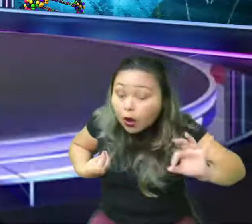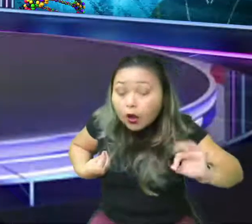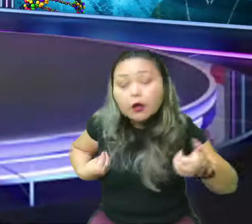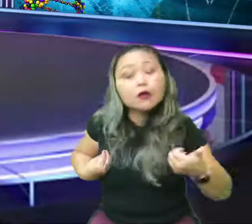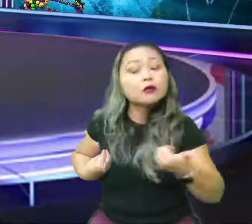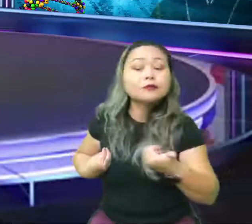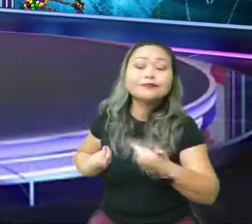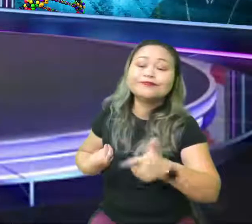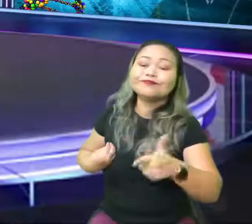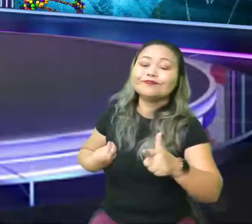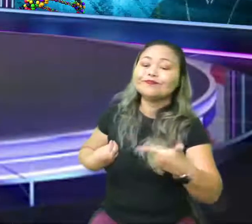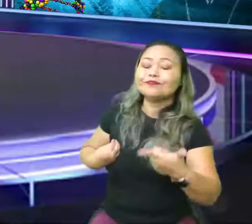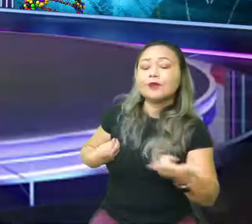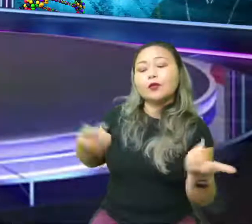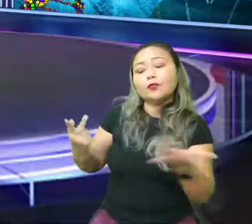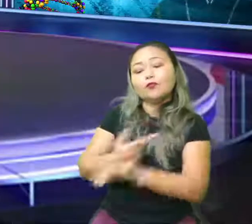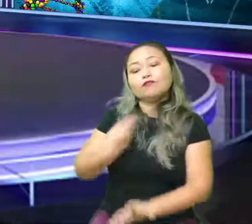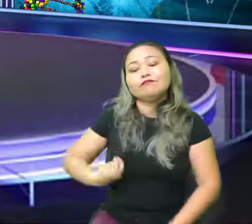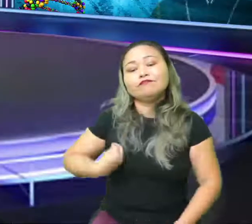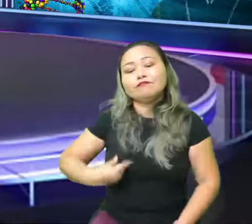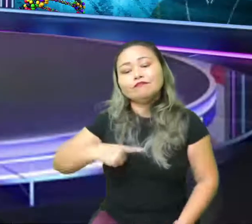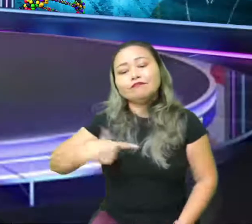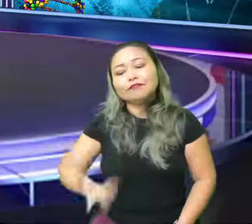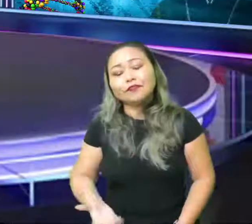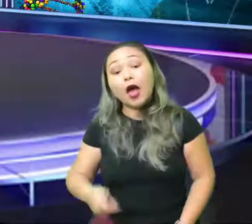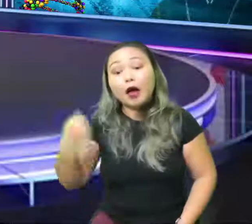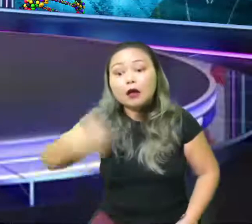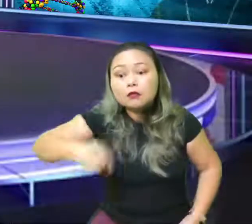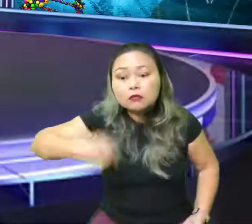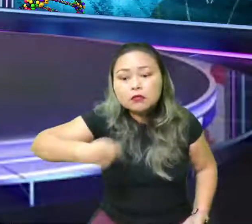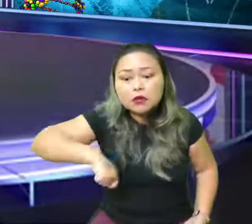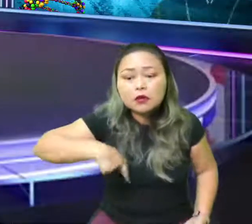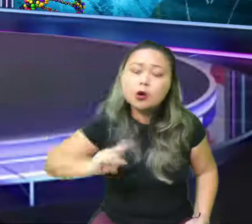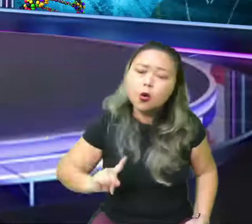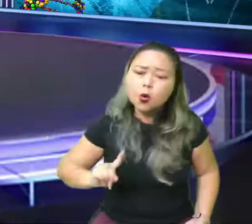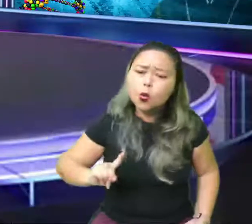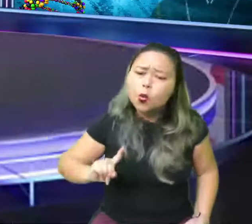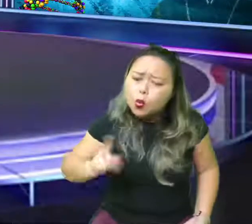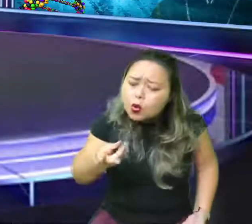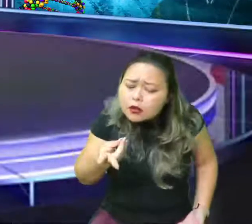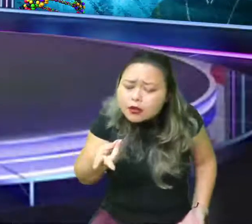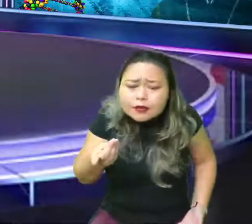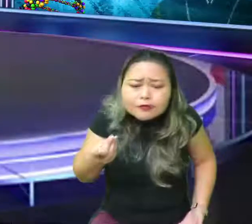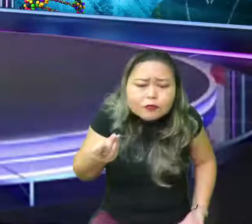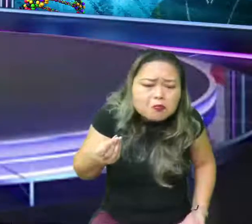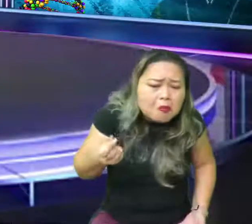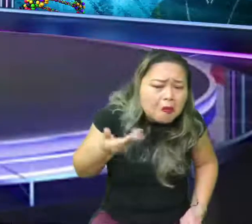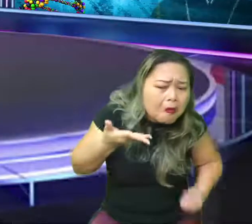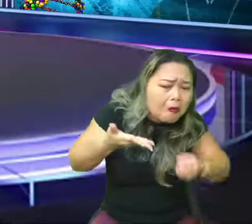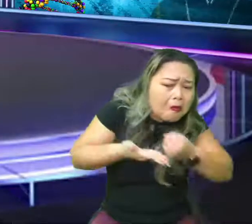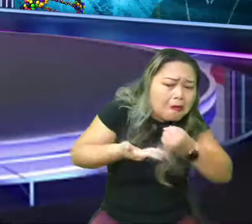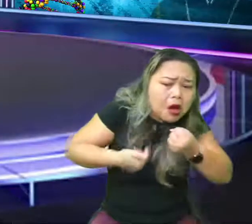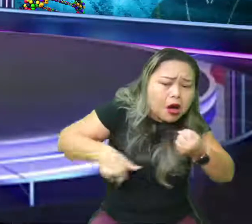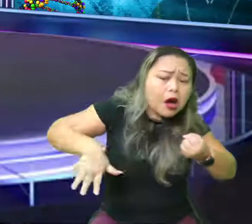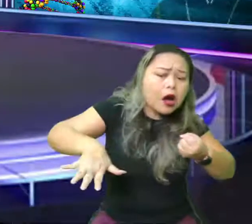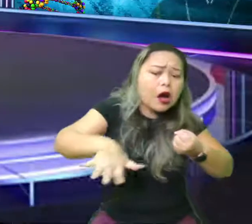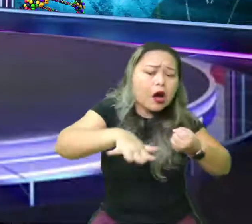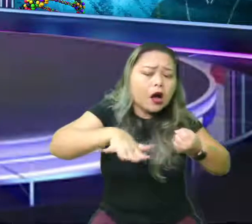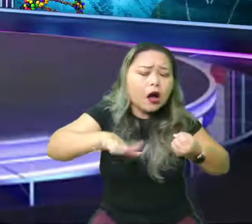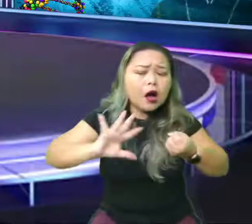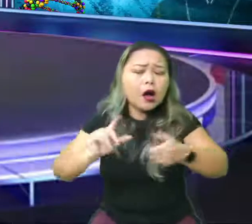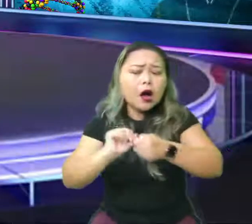não teria como nenhuma das duas acontecerem. Então, precisava ter o mínimo, né, de condições